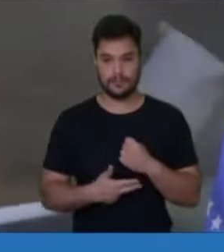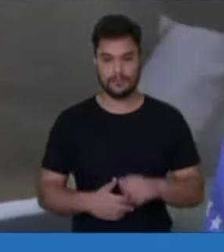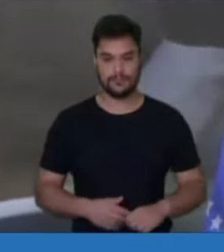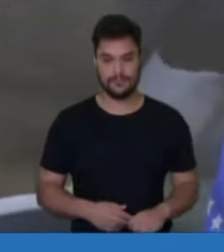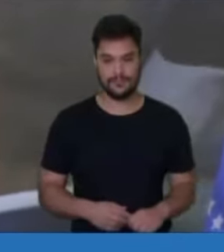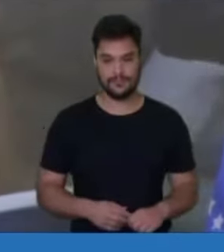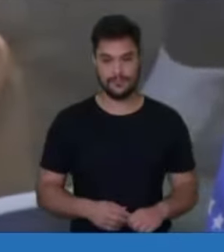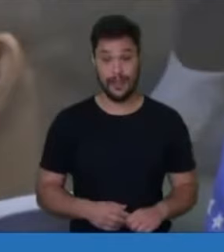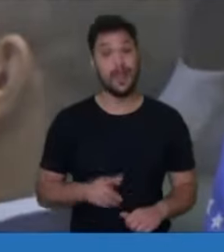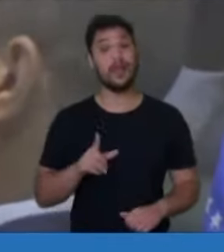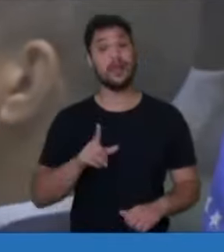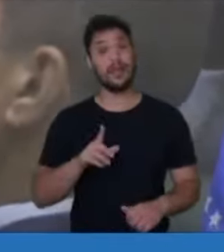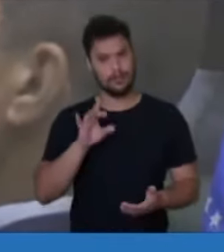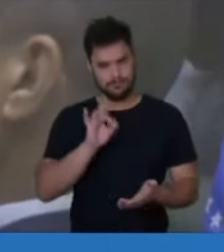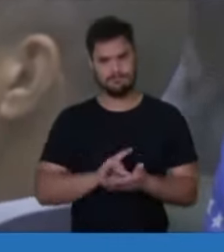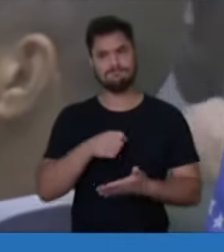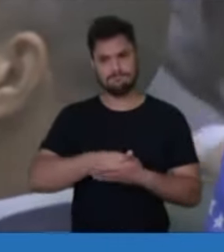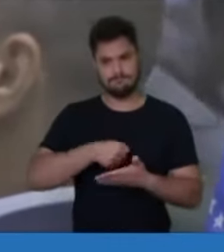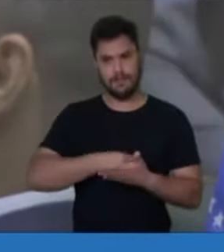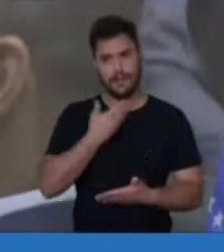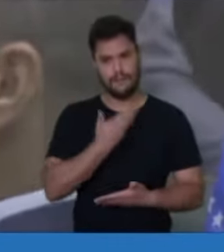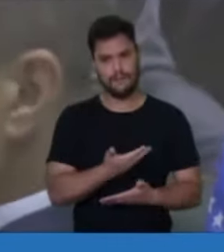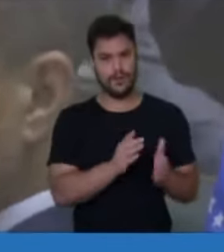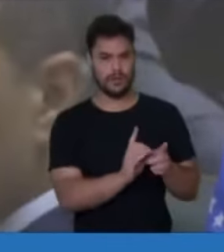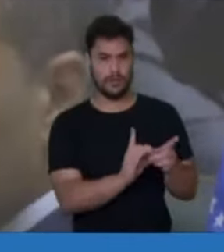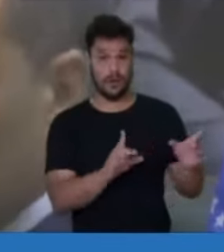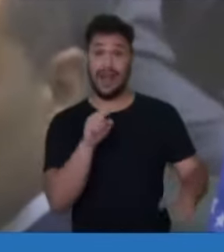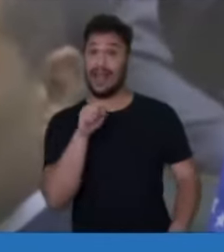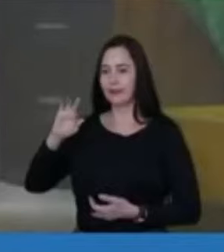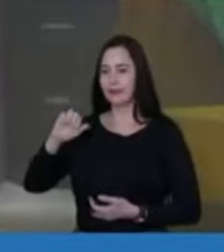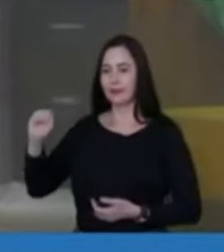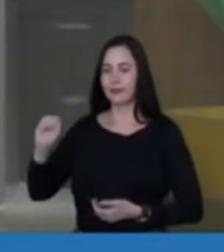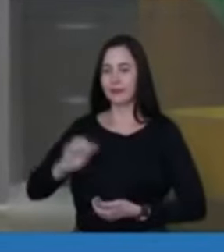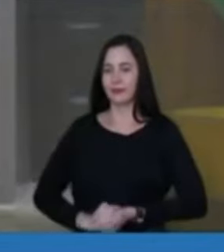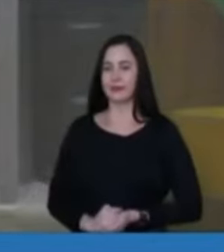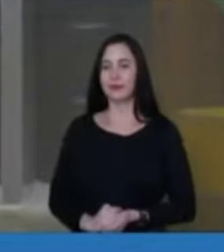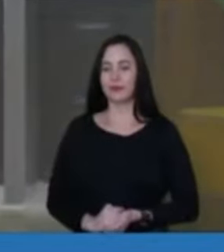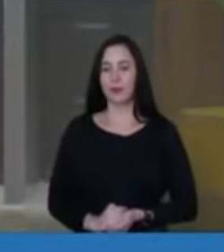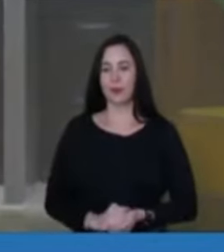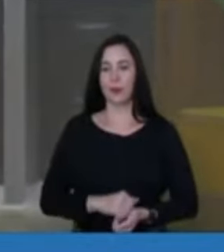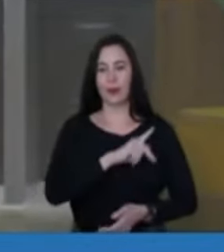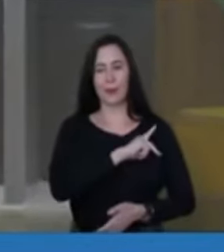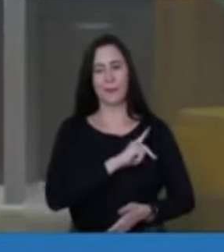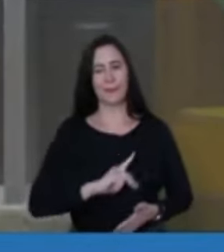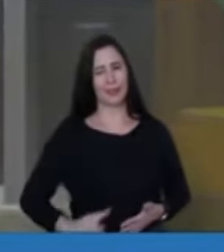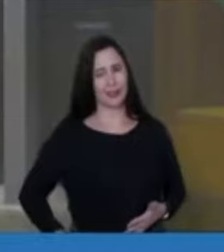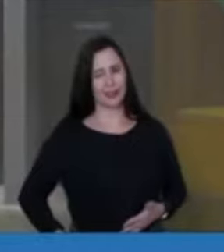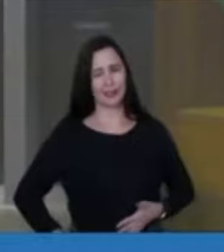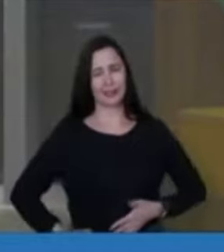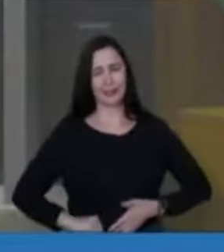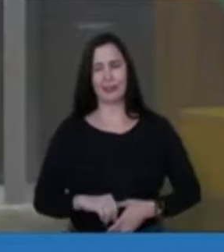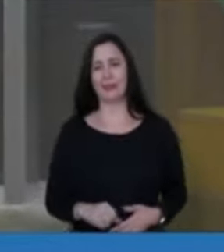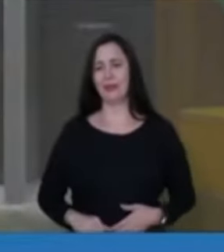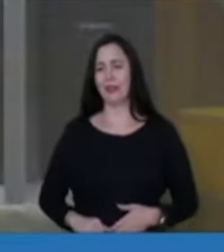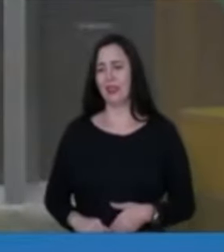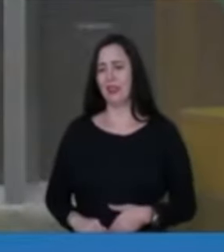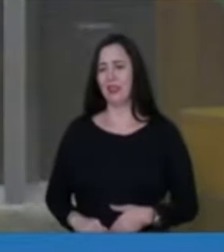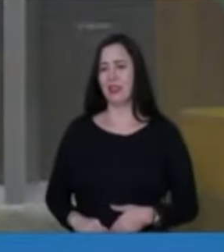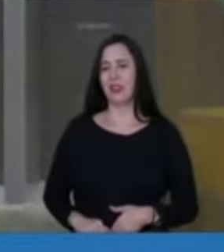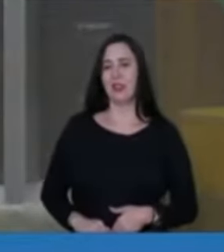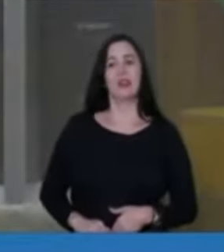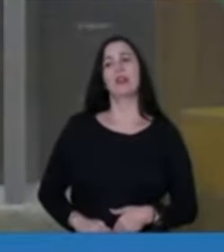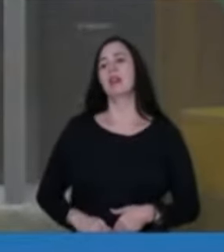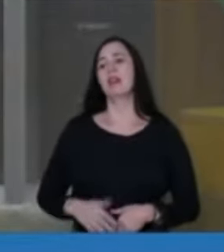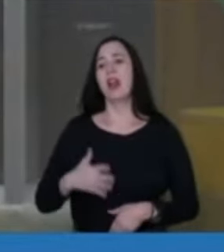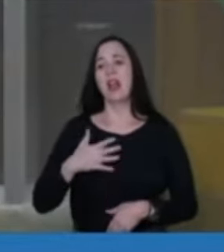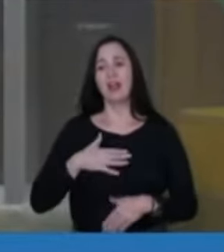e verdadeiramente lutando pela democracia. Aquilo é democracia. Presidente, discordando de muitos dos pronunciamentos que eu ouvi aqui